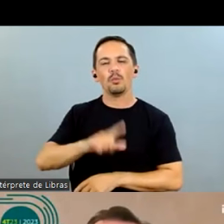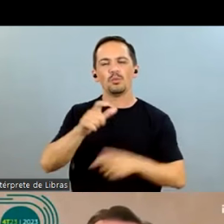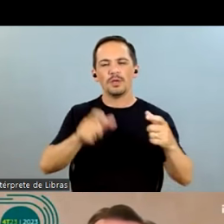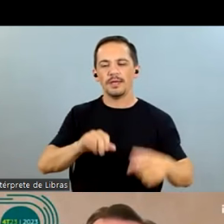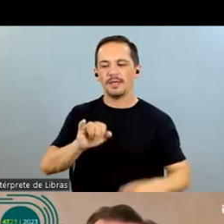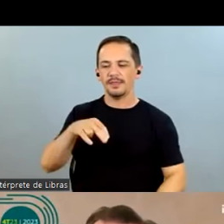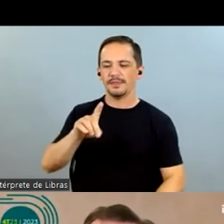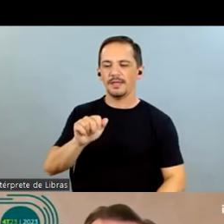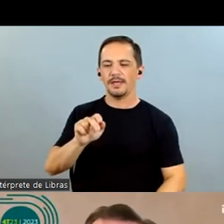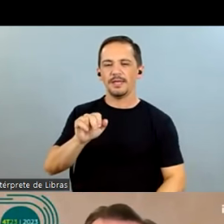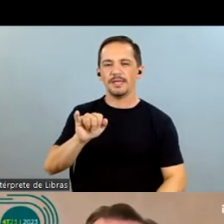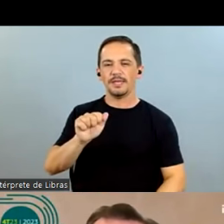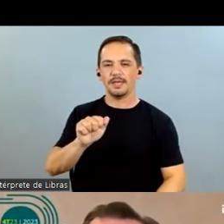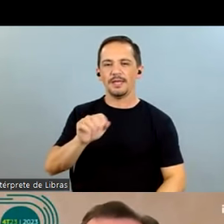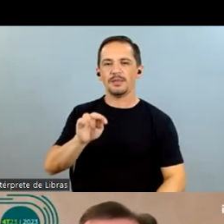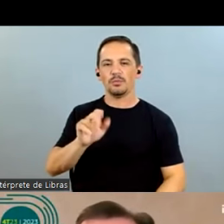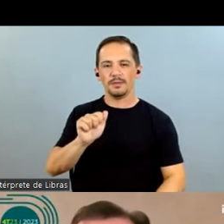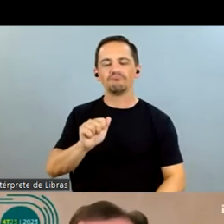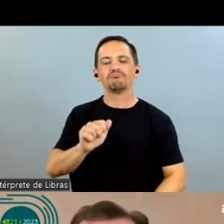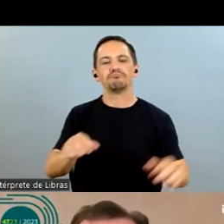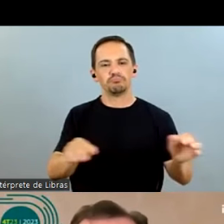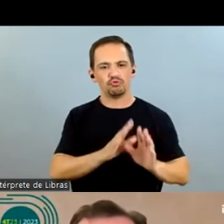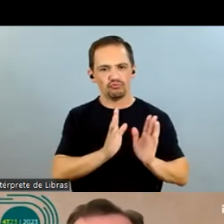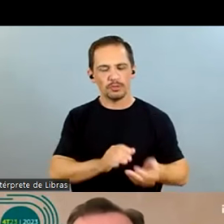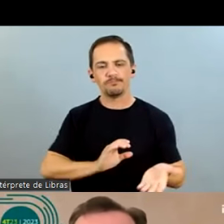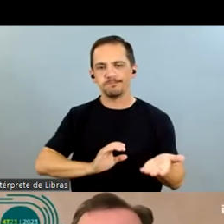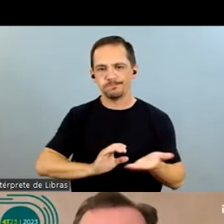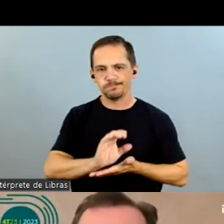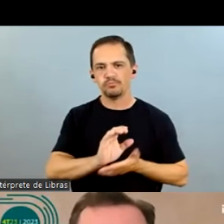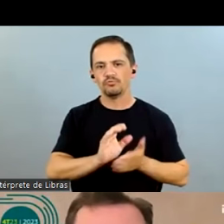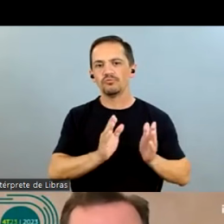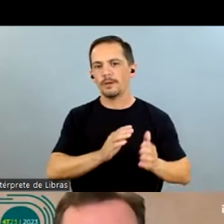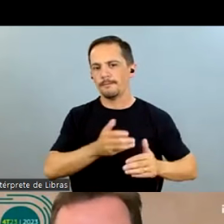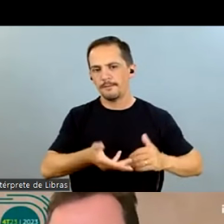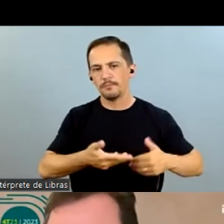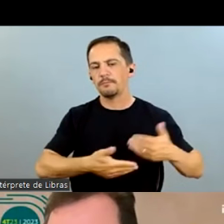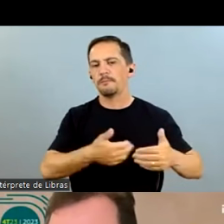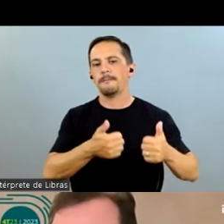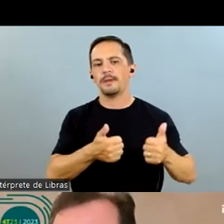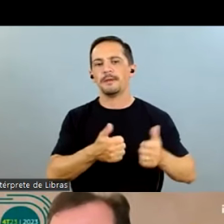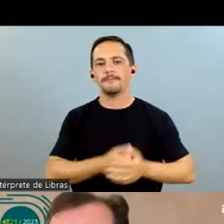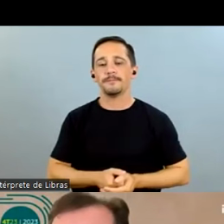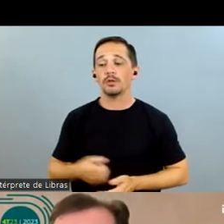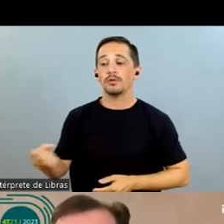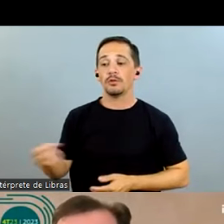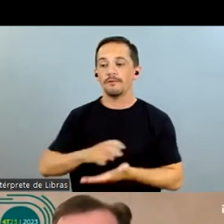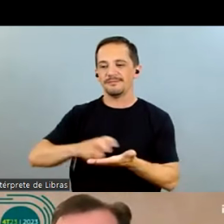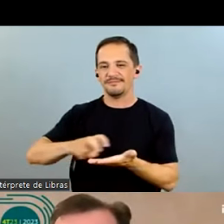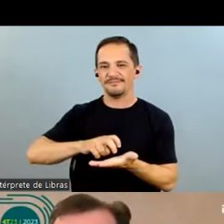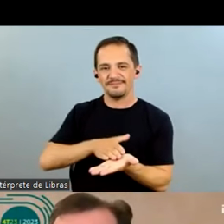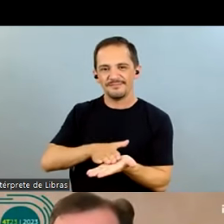intermediário já já conclui o investimento tá em fase de performance eh e a nova impressora para a unidade